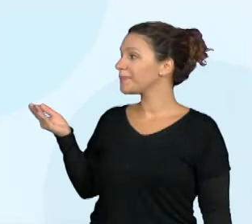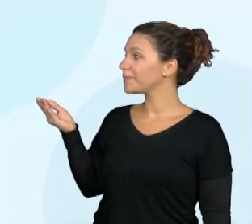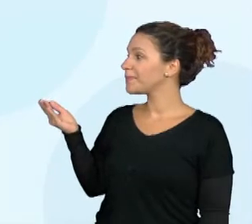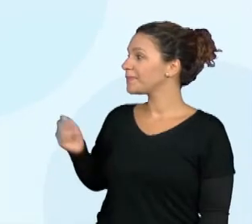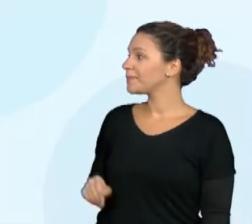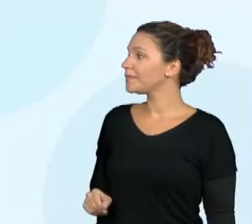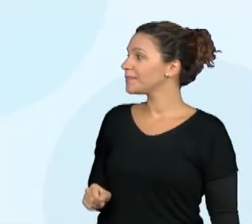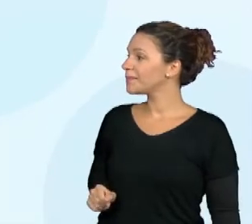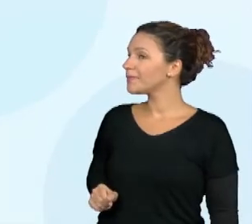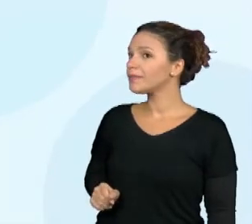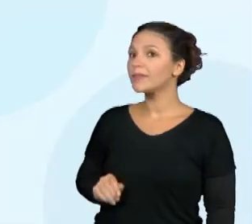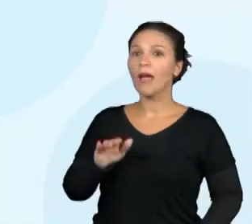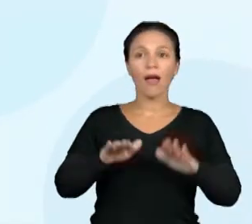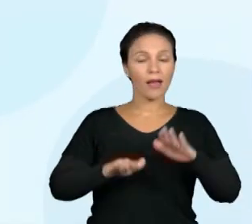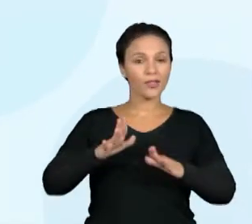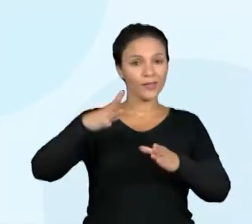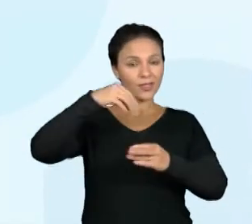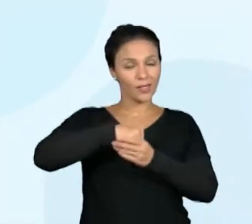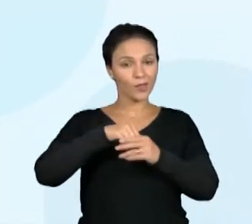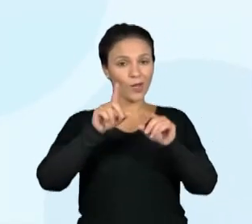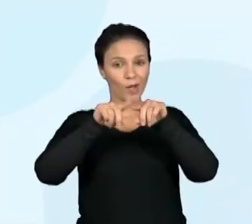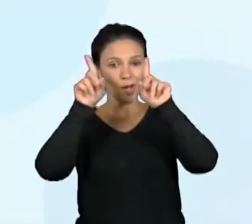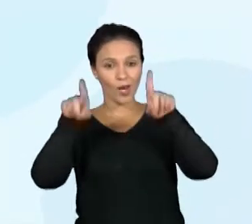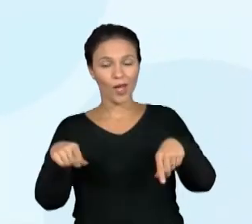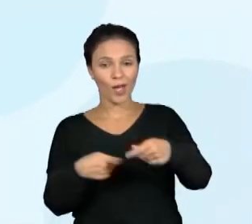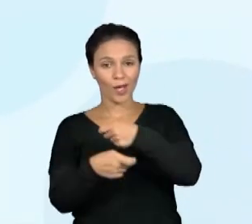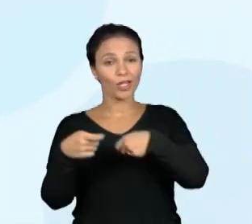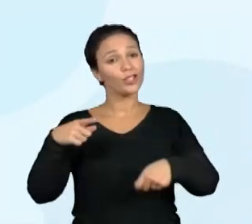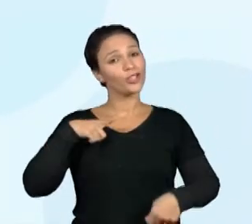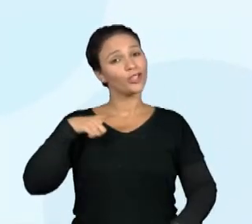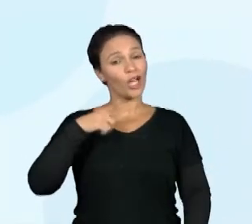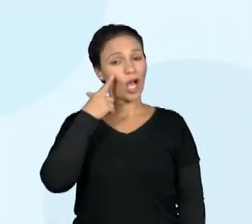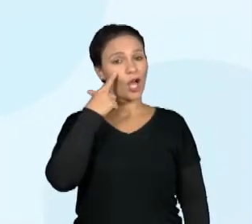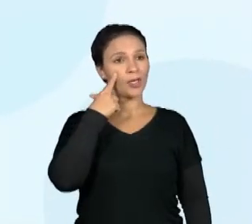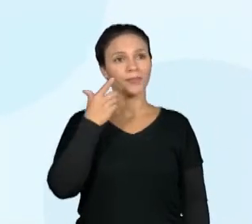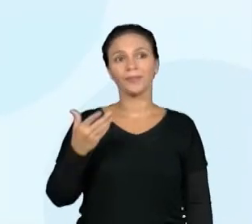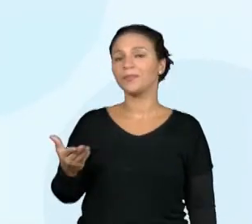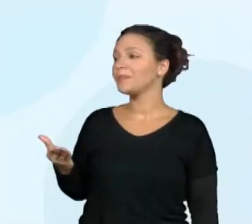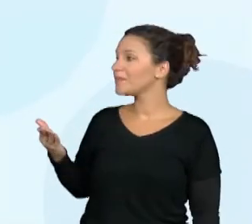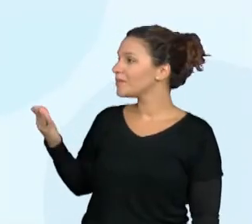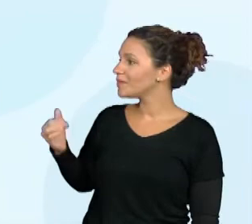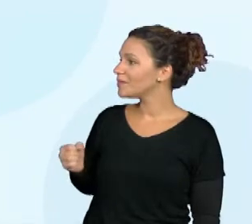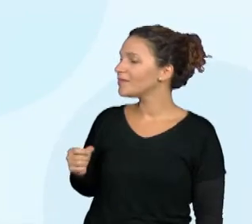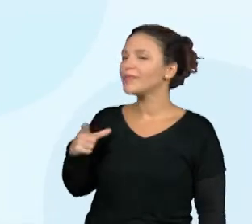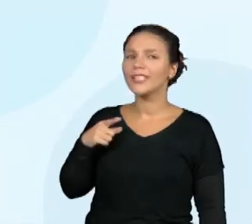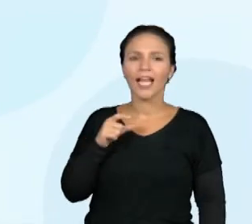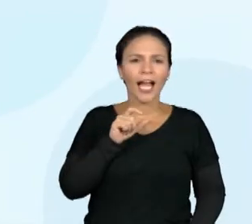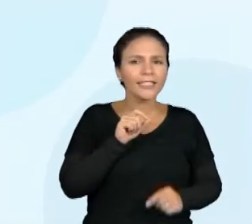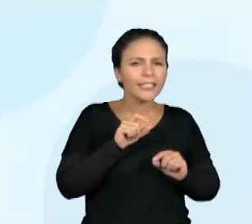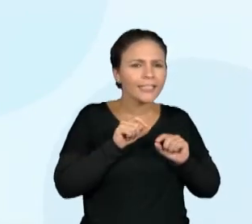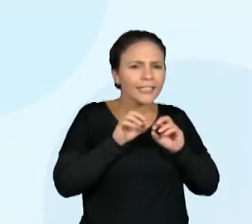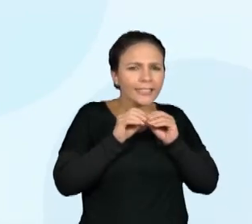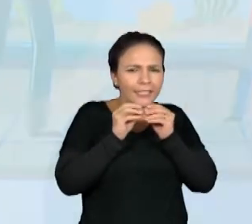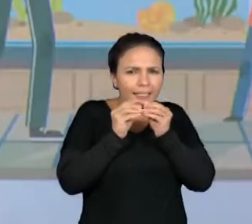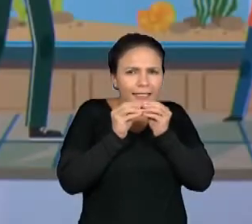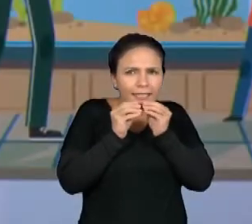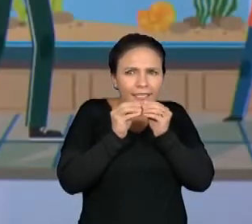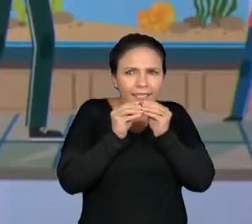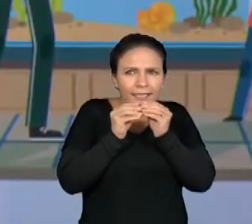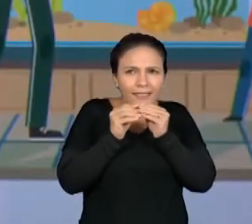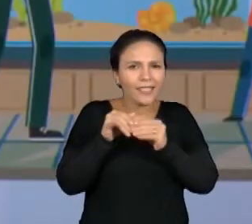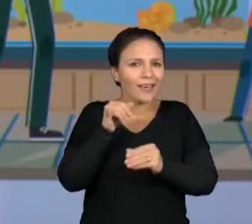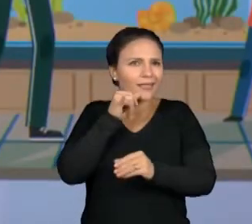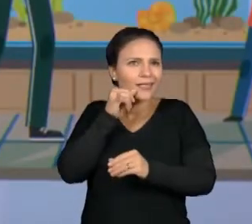pode encontrar numa pet shop. Olha lá, a gente pode encontrar alguns tipos de roedores aí, como